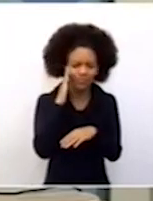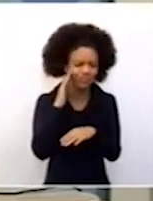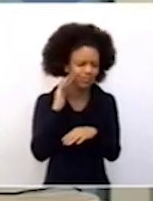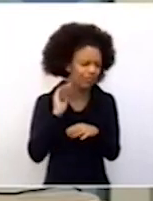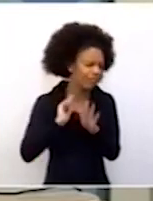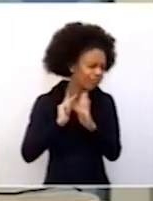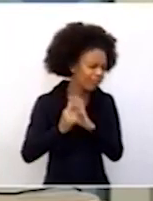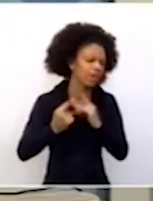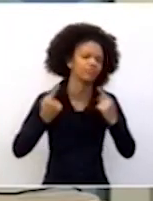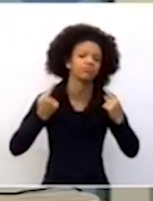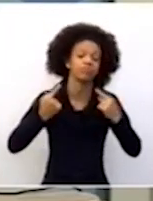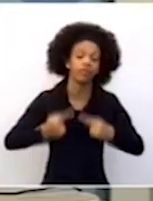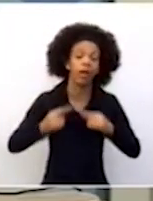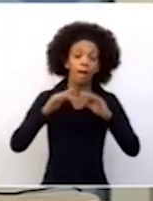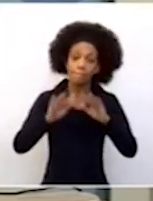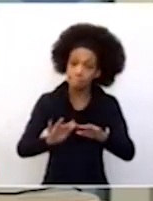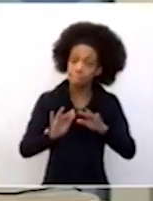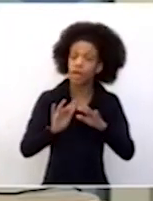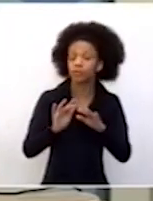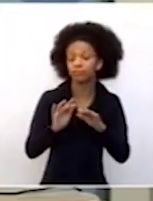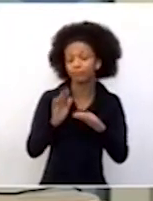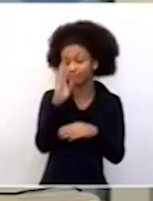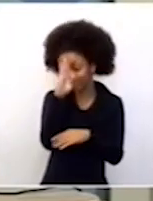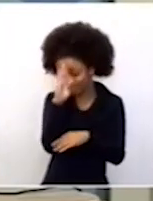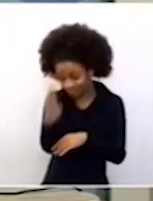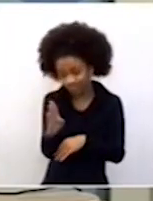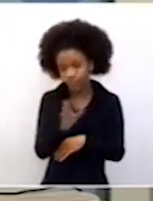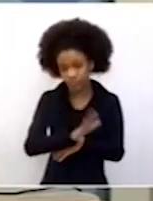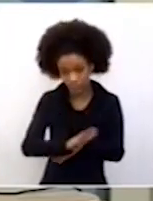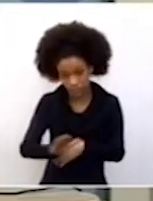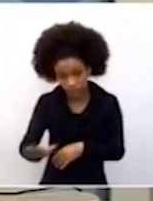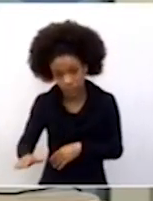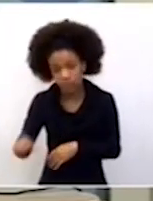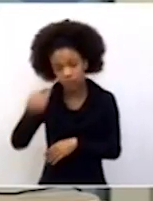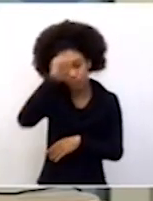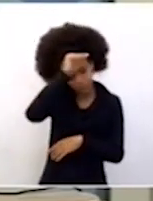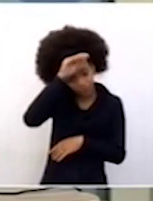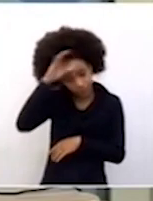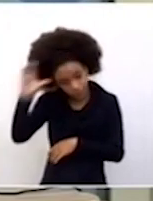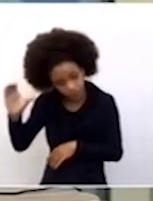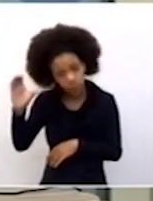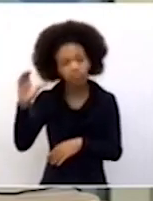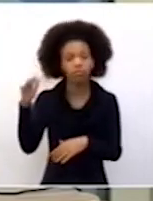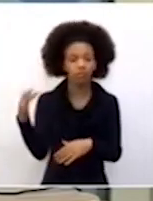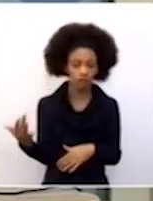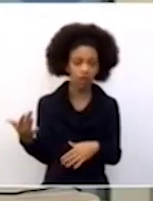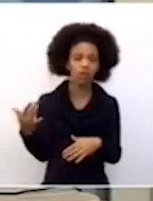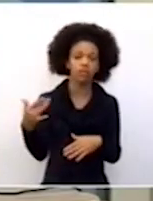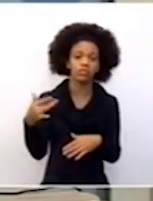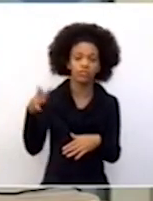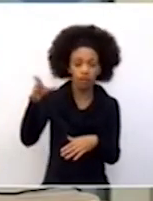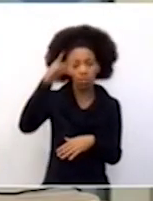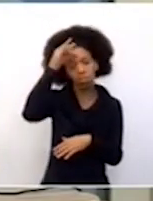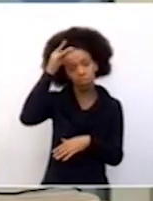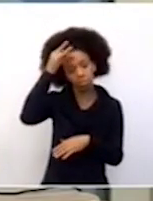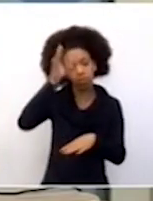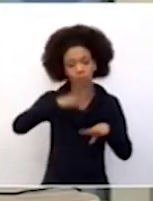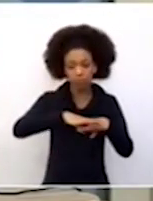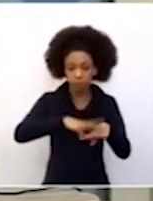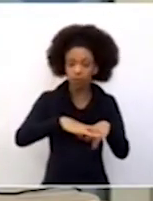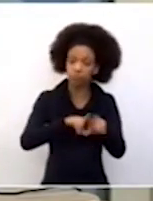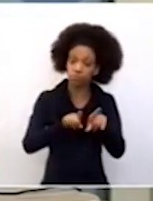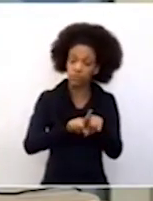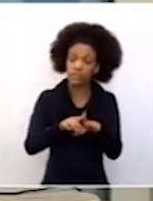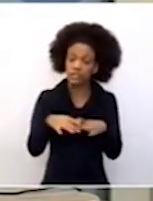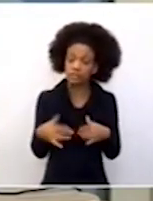desafios que nós teremos, né, principalmente que as crianças nesse período de alfabetização, letramento matemático, são